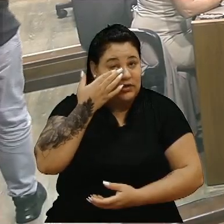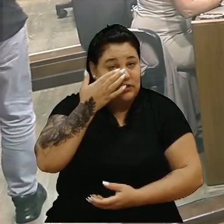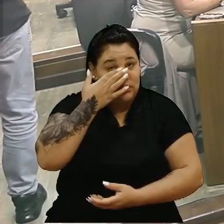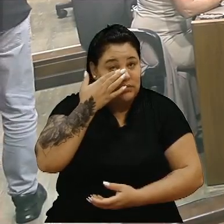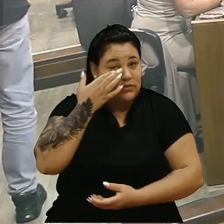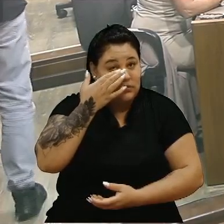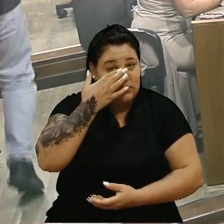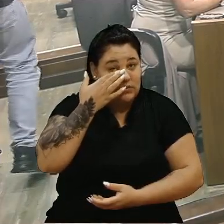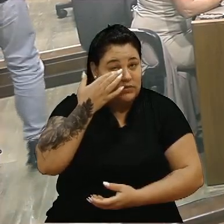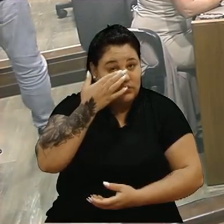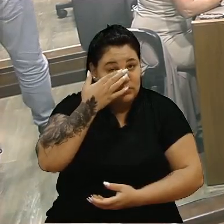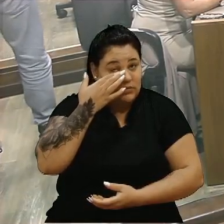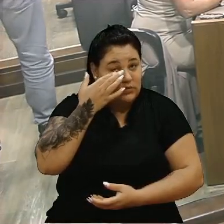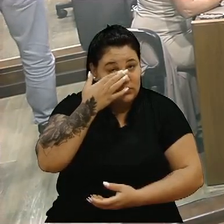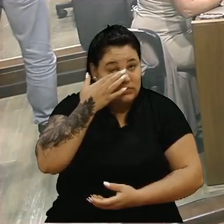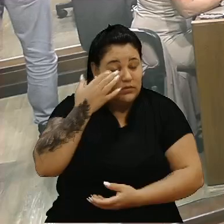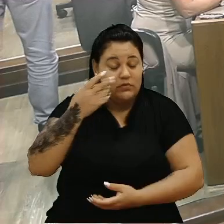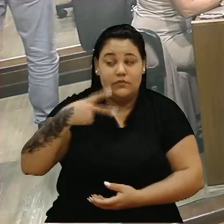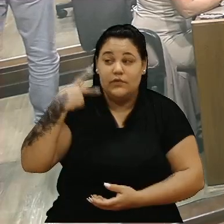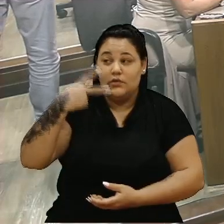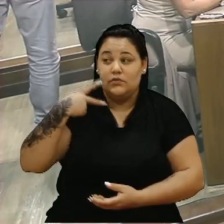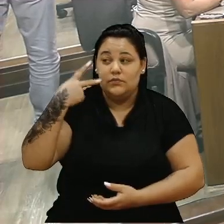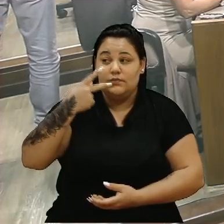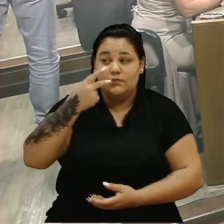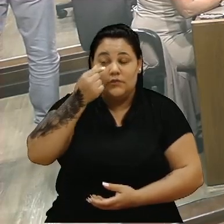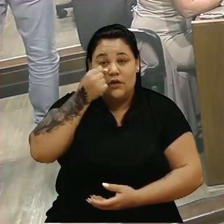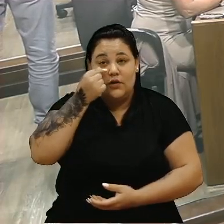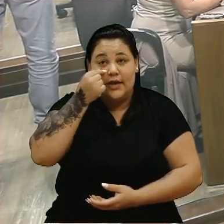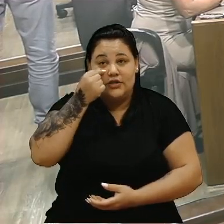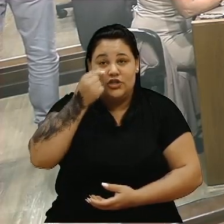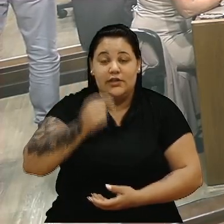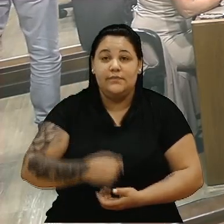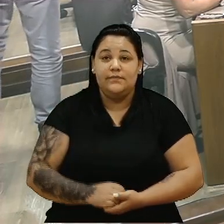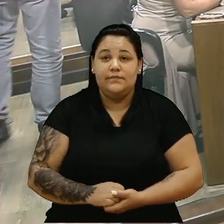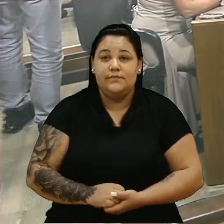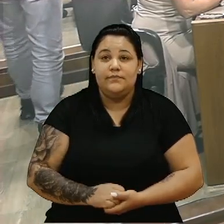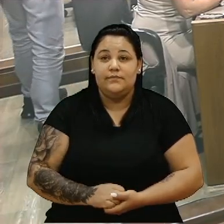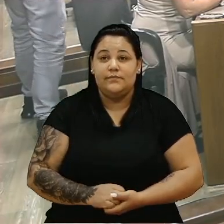Desculpe, vereador Eloy Frisso na frente. Vereador Eloy Frisso. Tinha pedido?